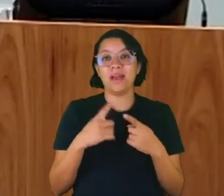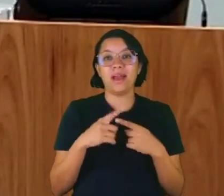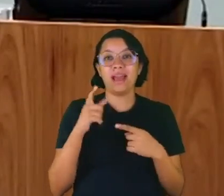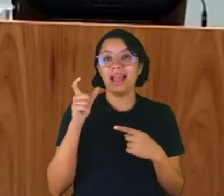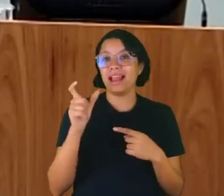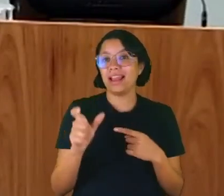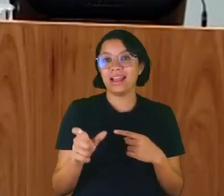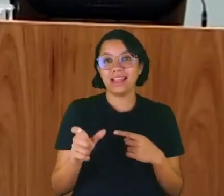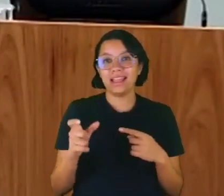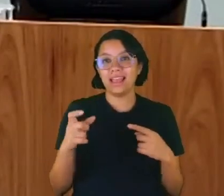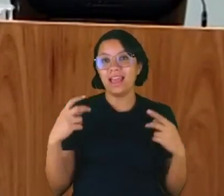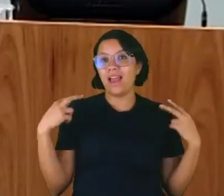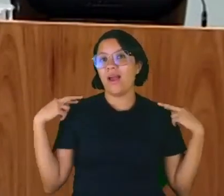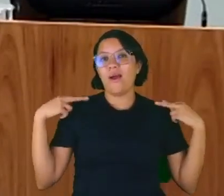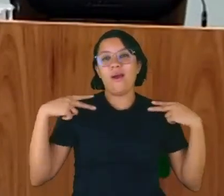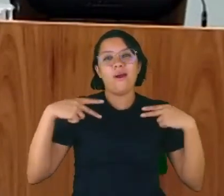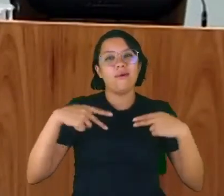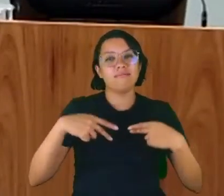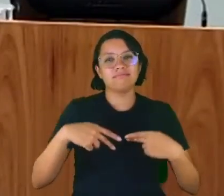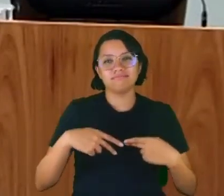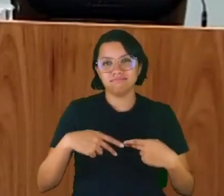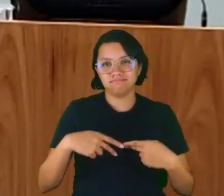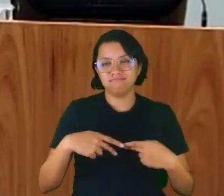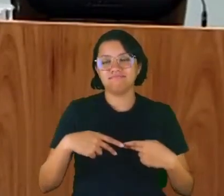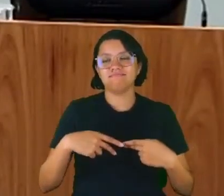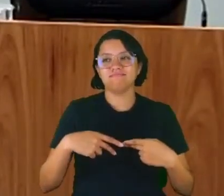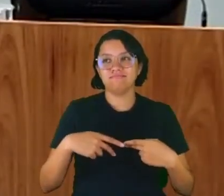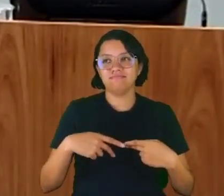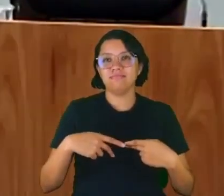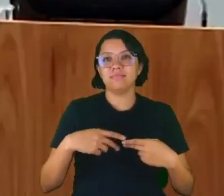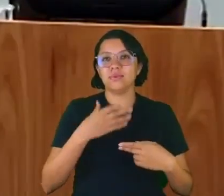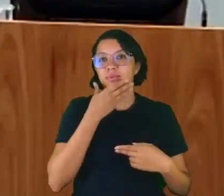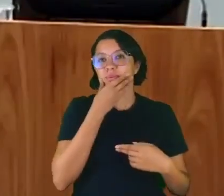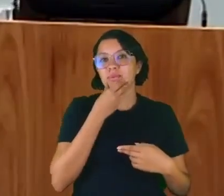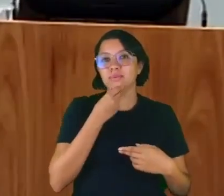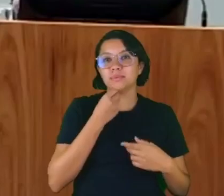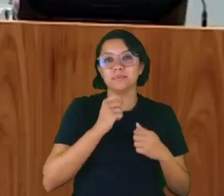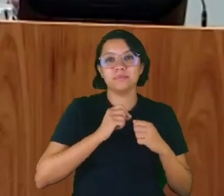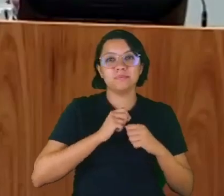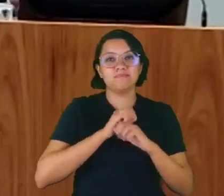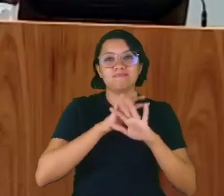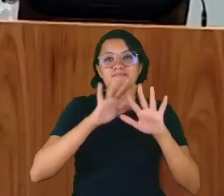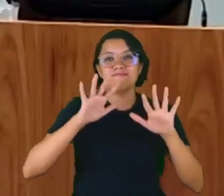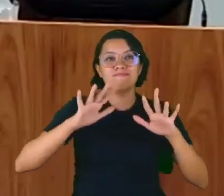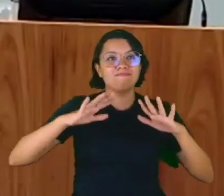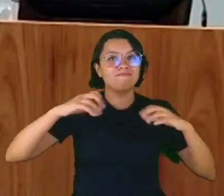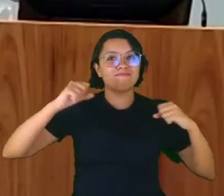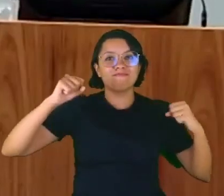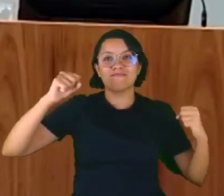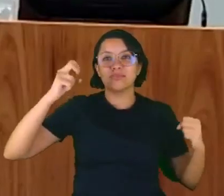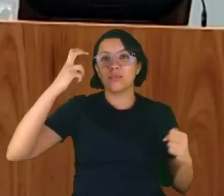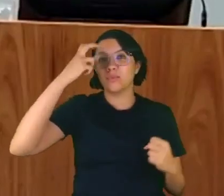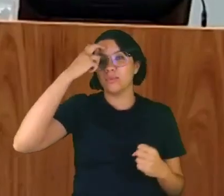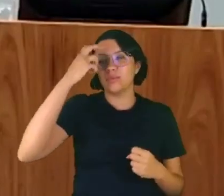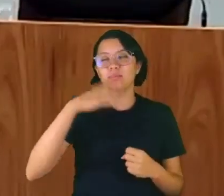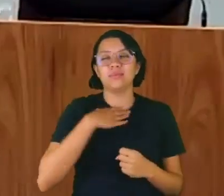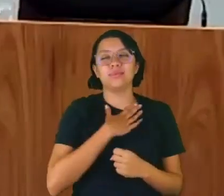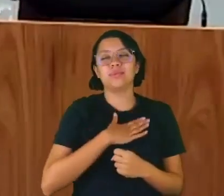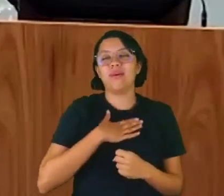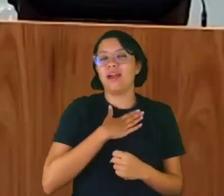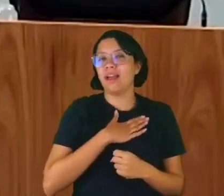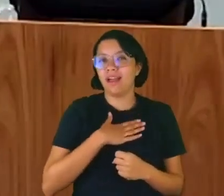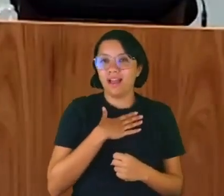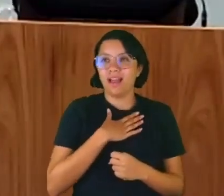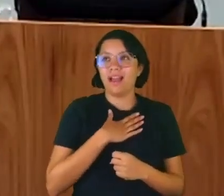é um humanista, né? É um humanista. É um homem de uma vasta cultura, é muito agradável estar com ele